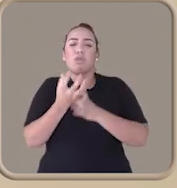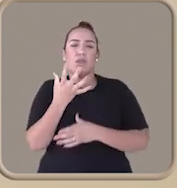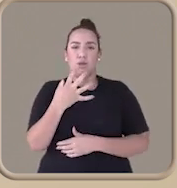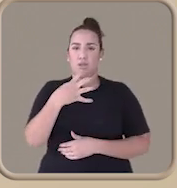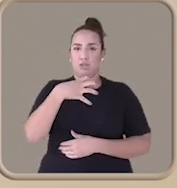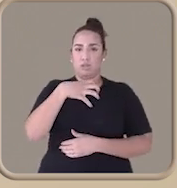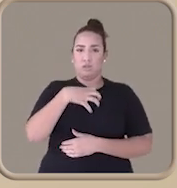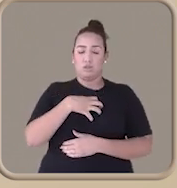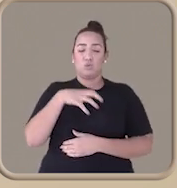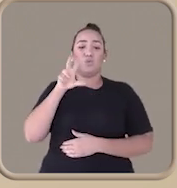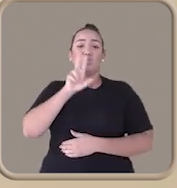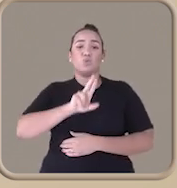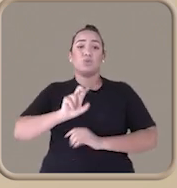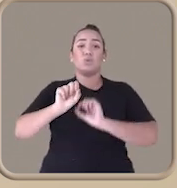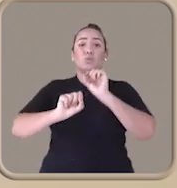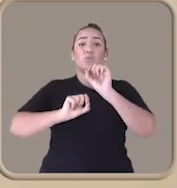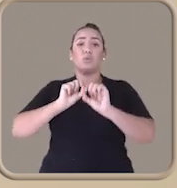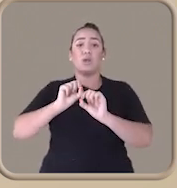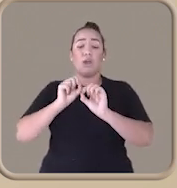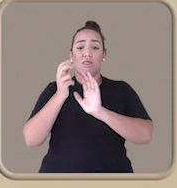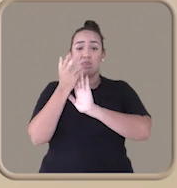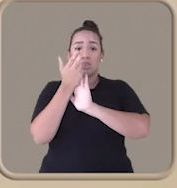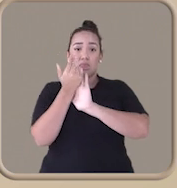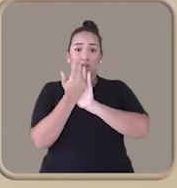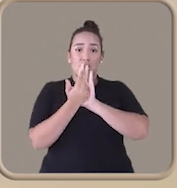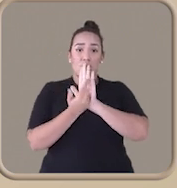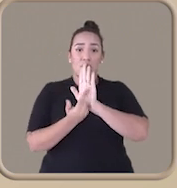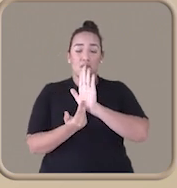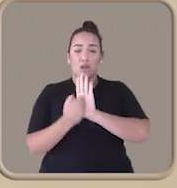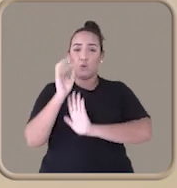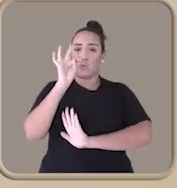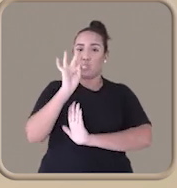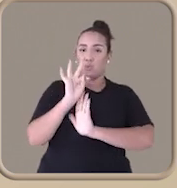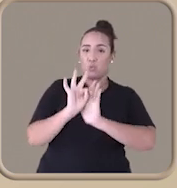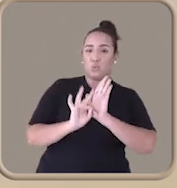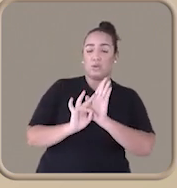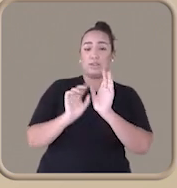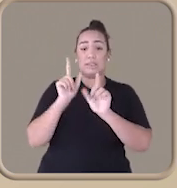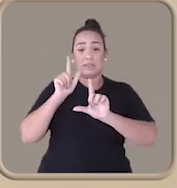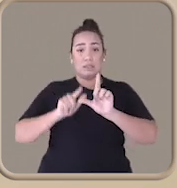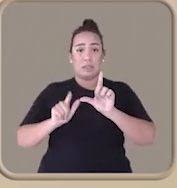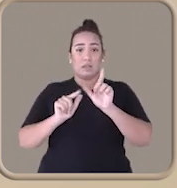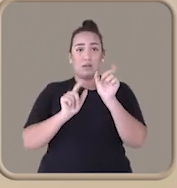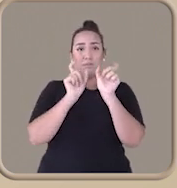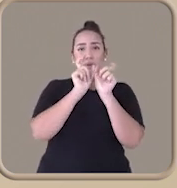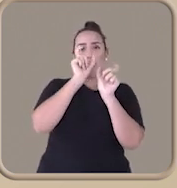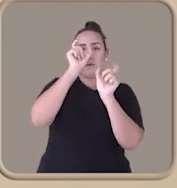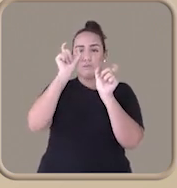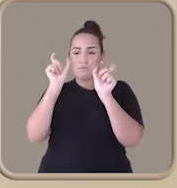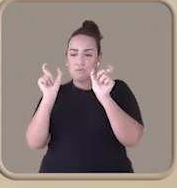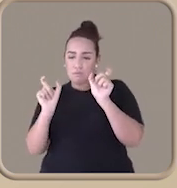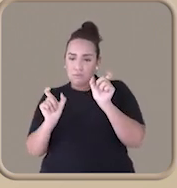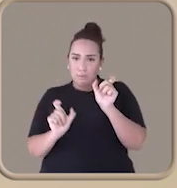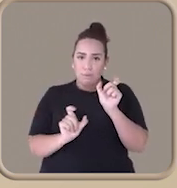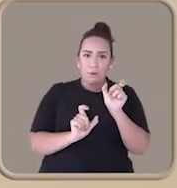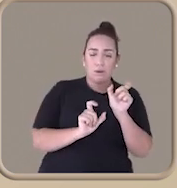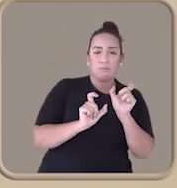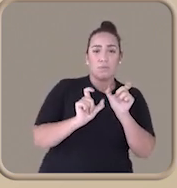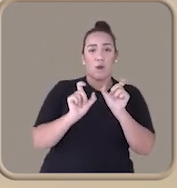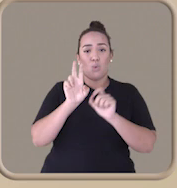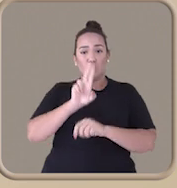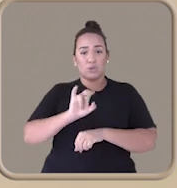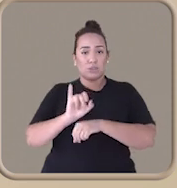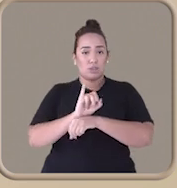criados pelo formato do texto na página, distribuição e diagramação das letras, pelas ilustrações e por